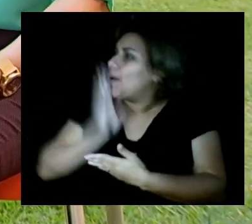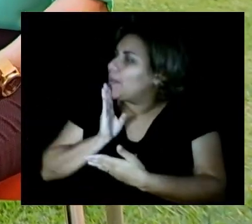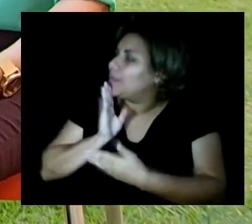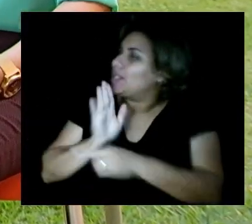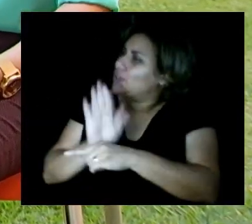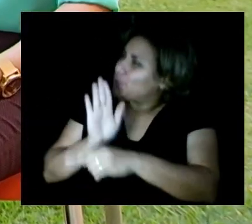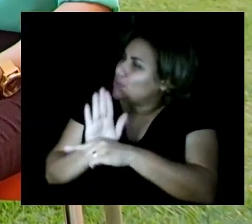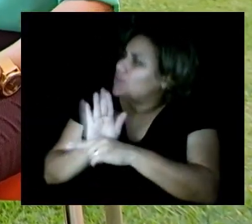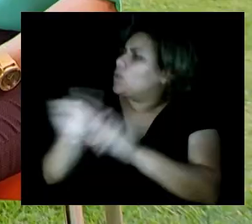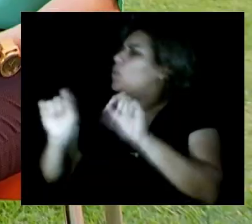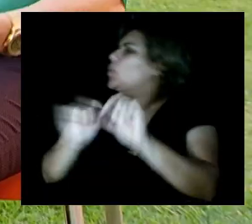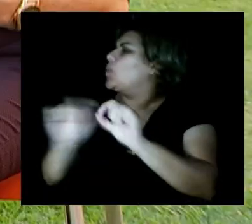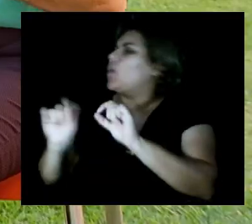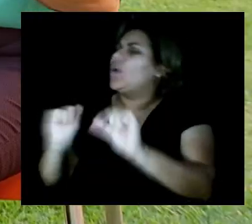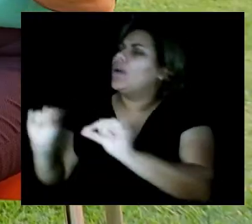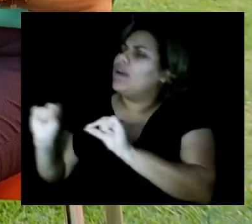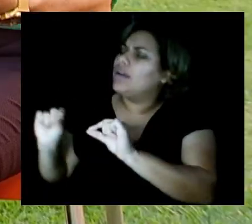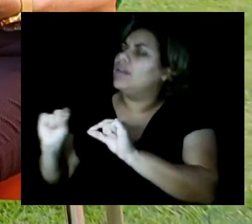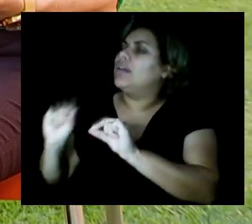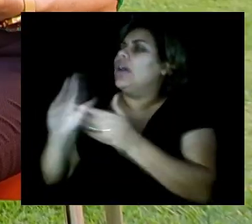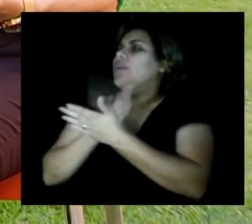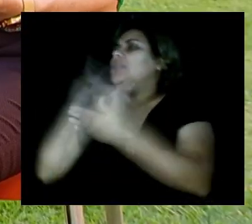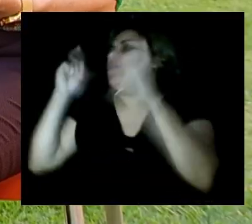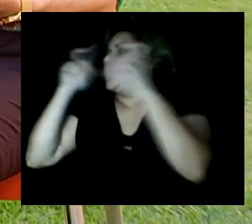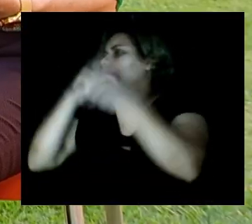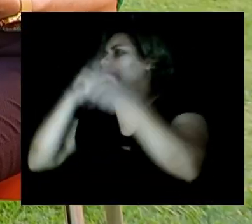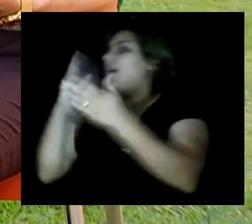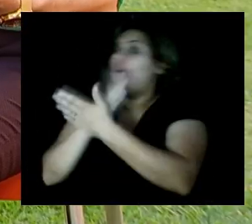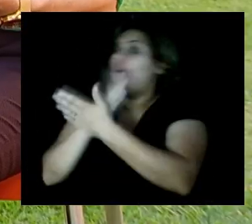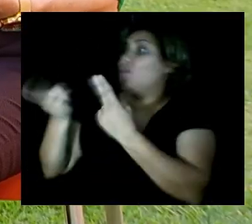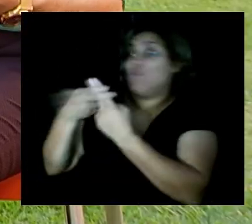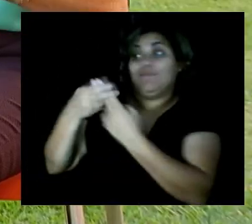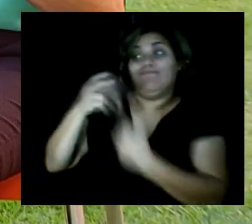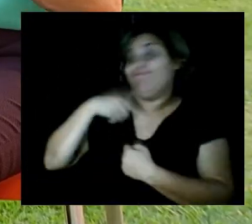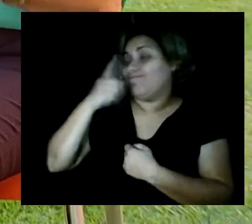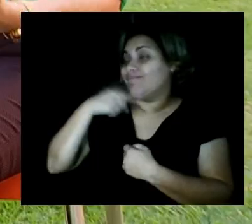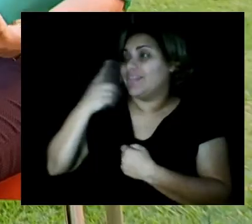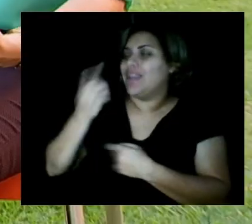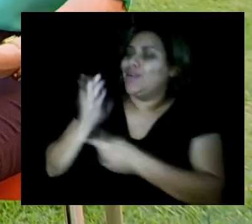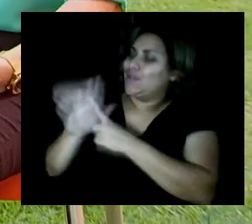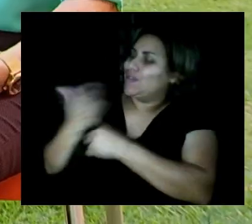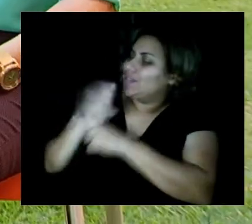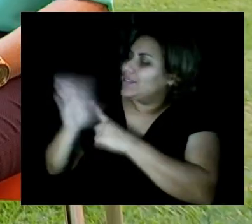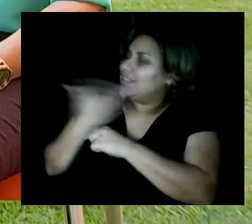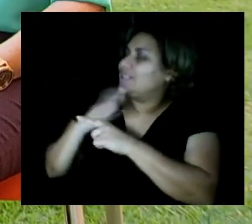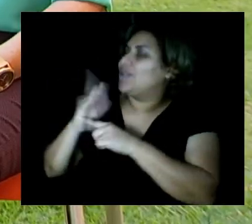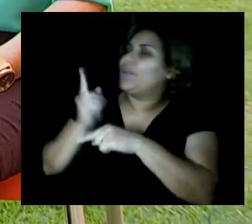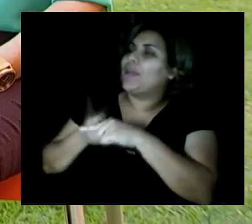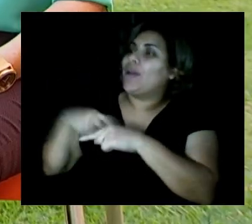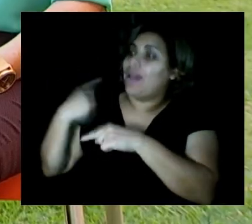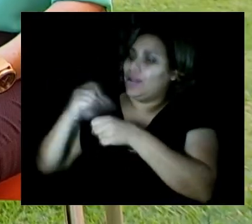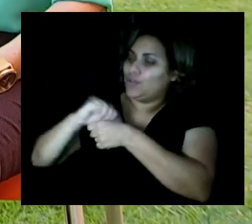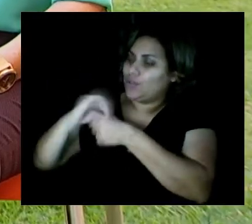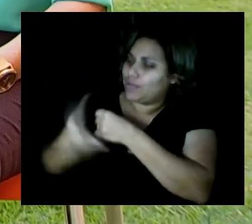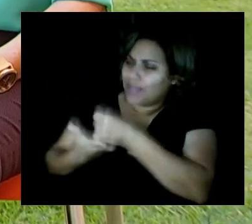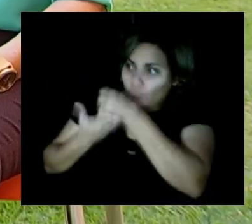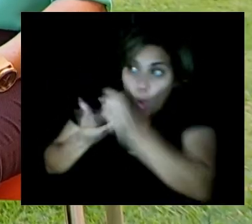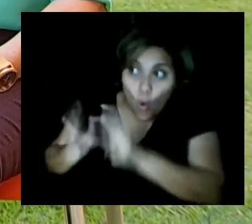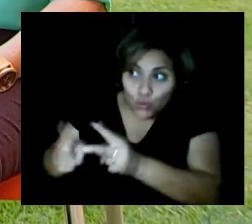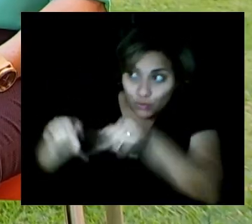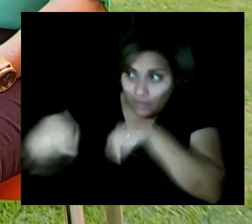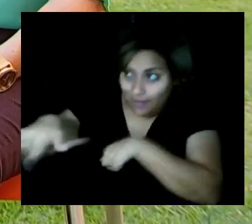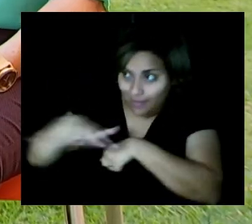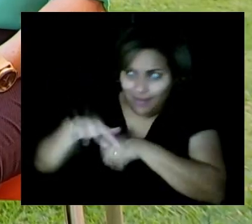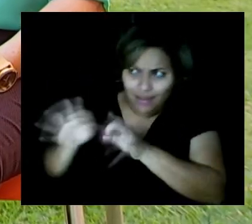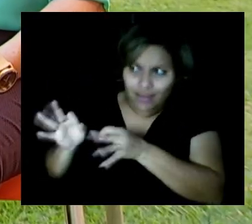mesmo que não seja pelo SUS, e acaba que uma mão lava a outra e a sustentabilidade é mantida do local, né? É